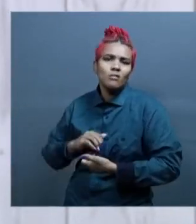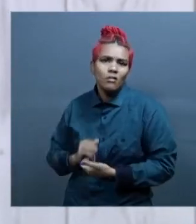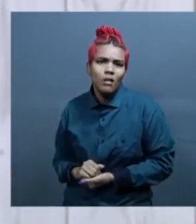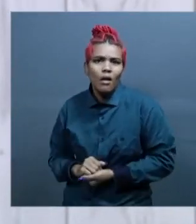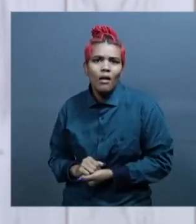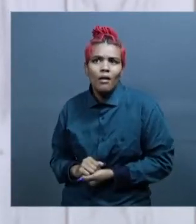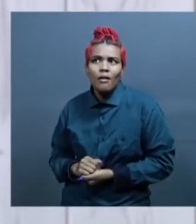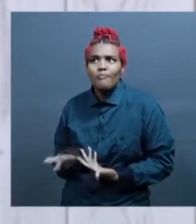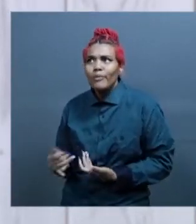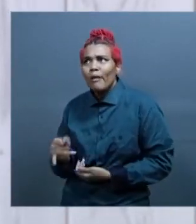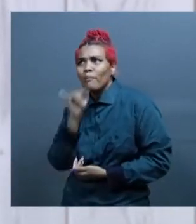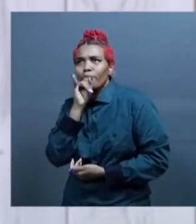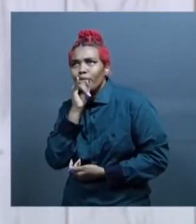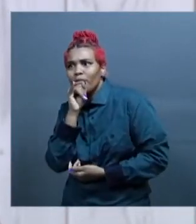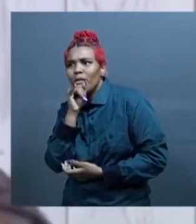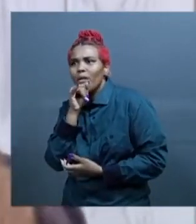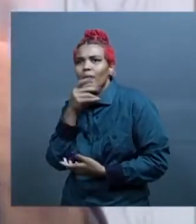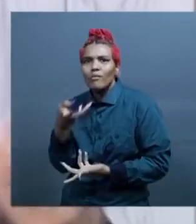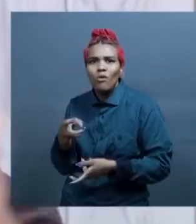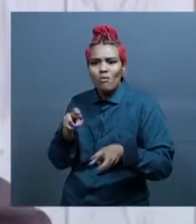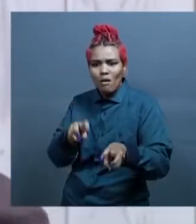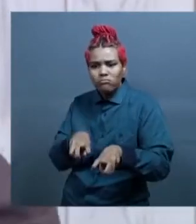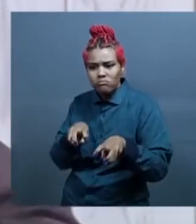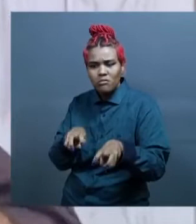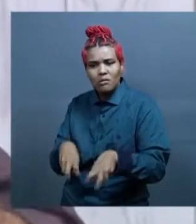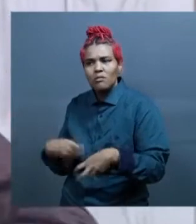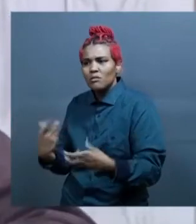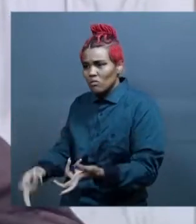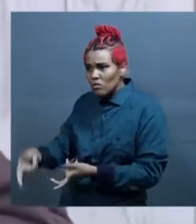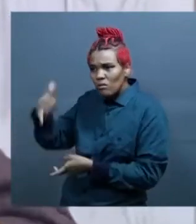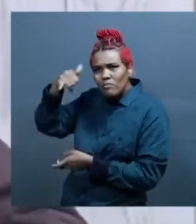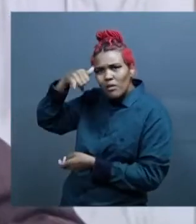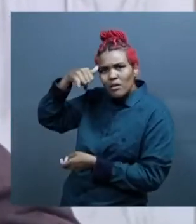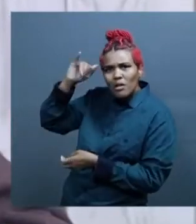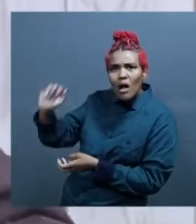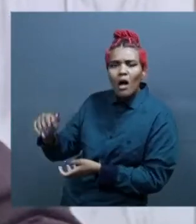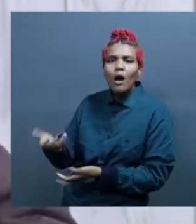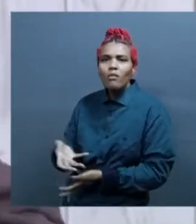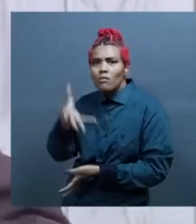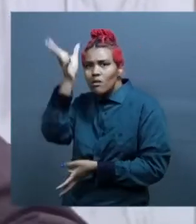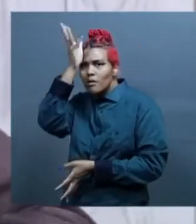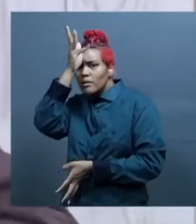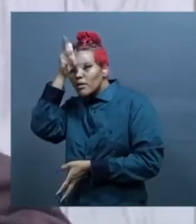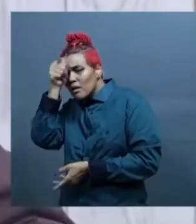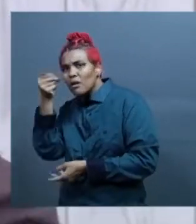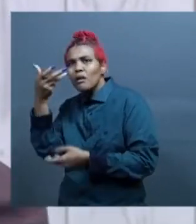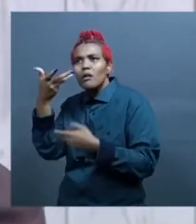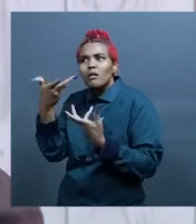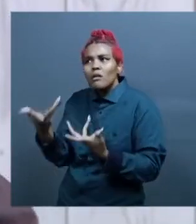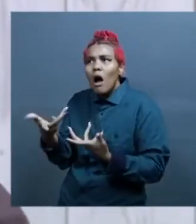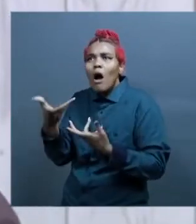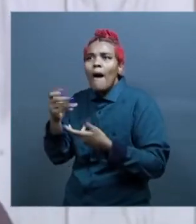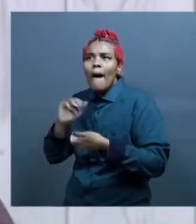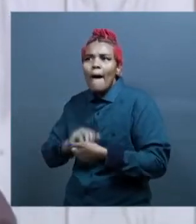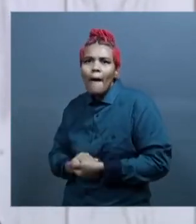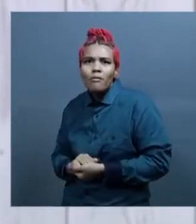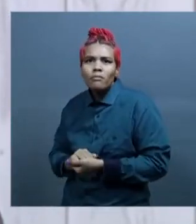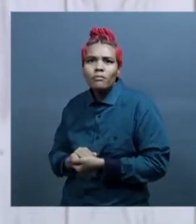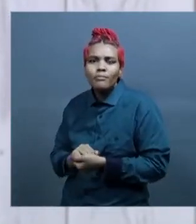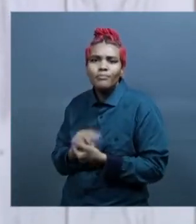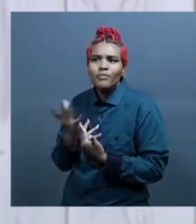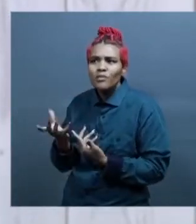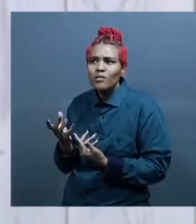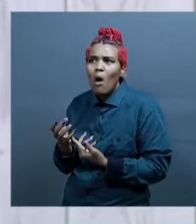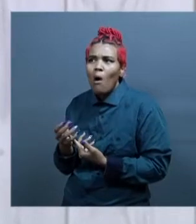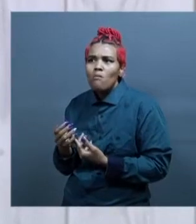o gado bovino o caprino e ovino ele ele tem um processo de na ruminação dele no estômago dele que ele gera grande